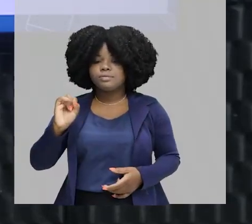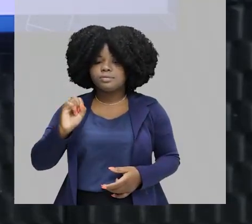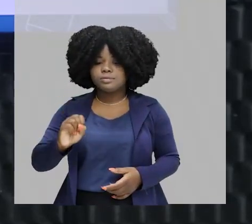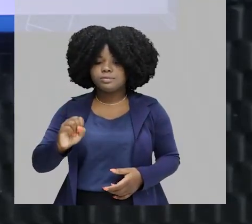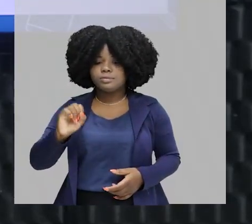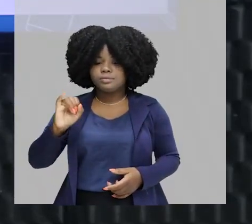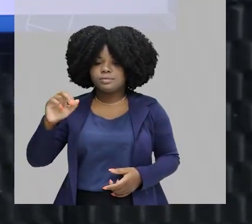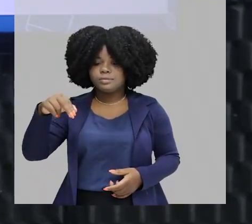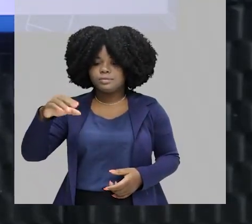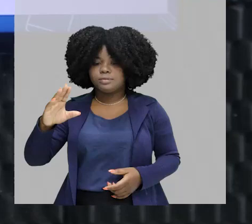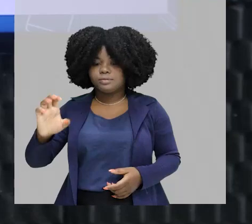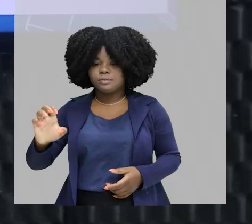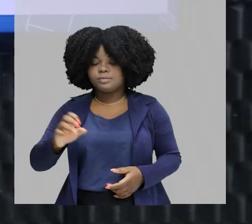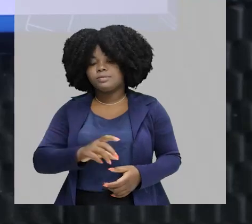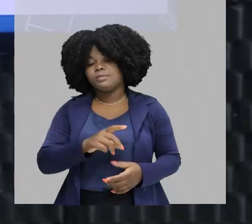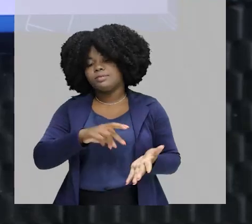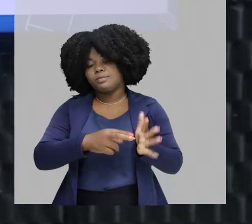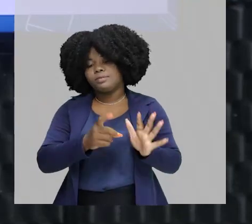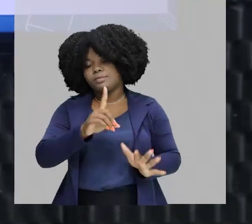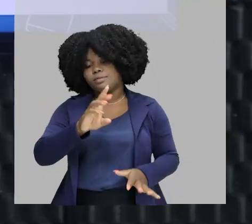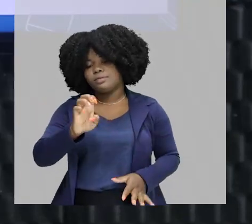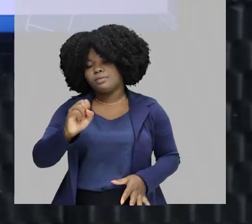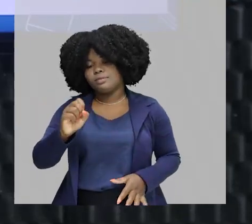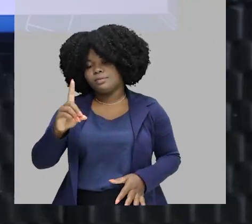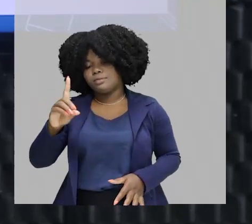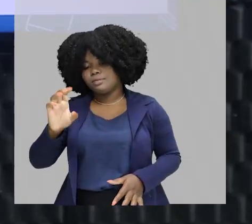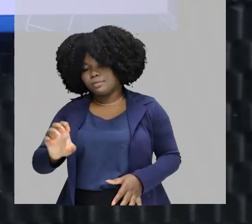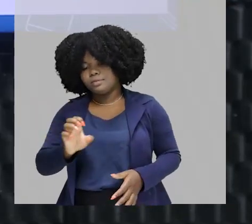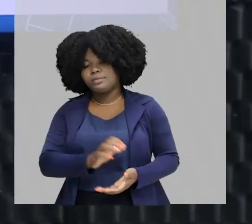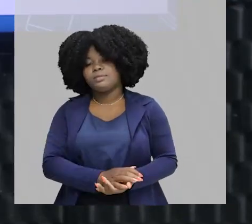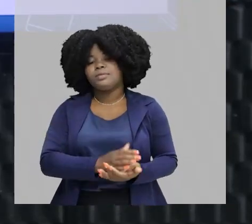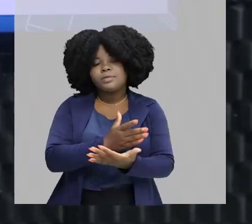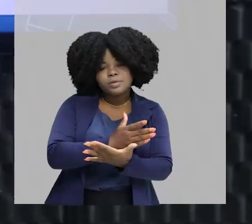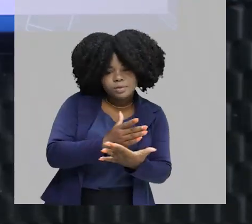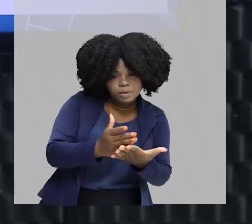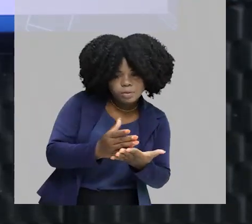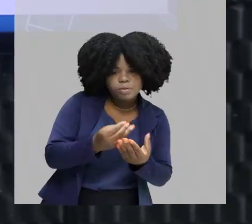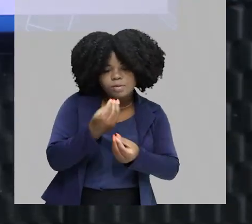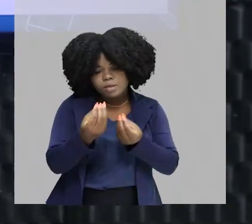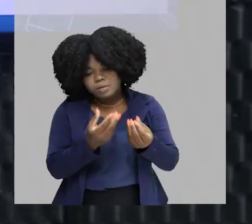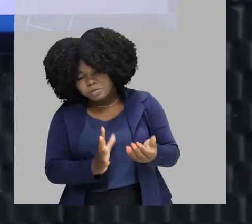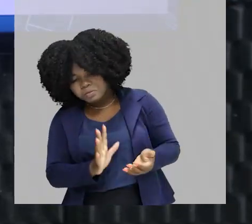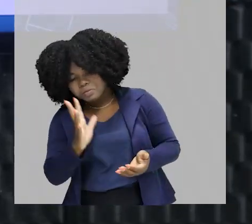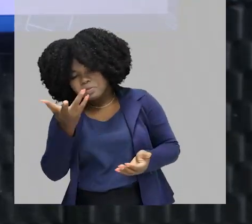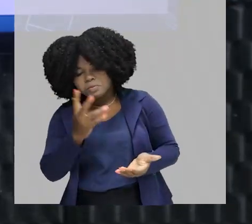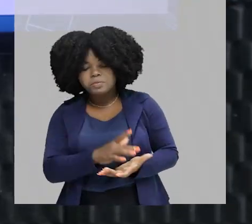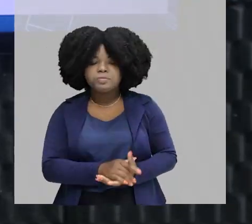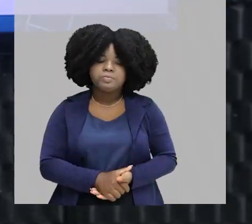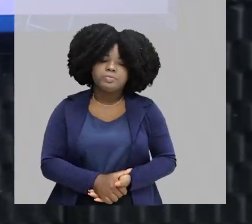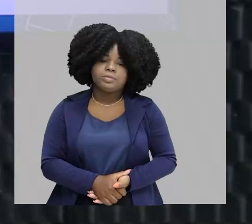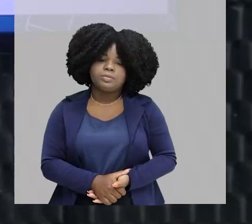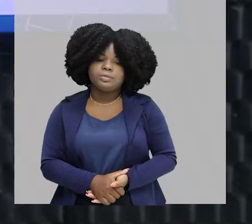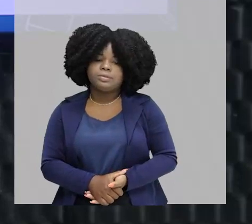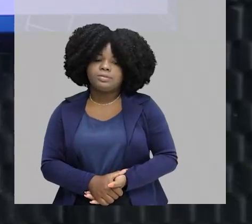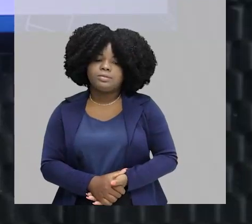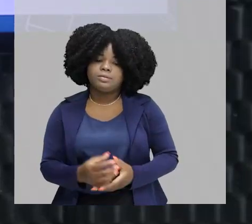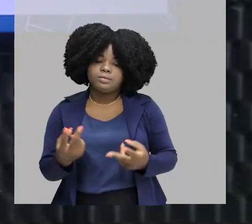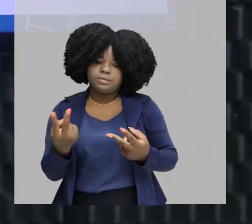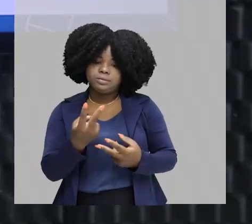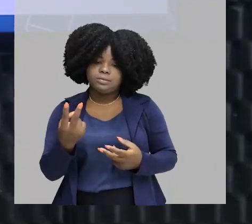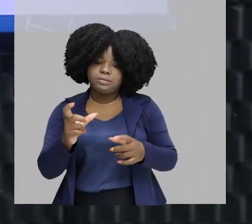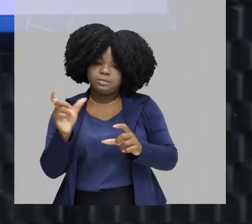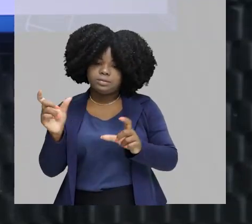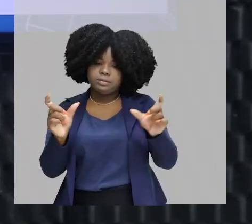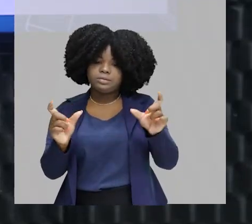significa desde, tá? Para falar do início, da origem, de um ponto inicial de alguma coisa. As duas palavras